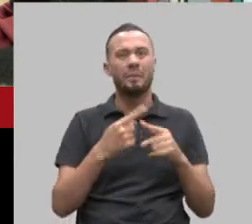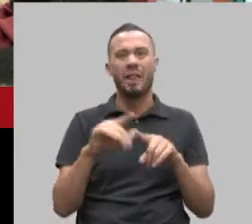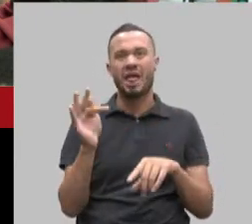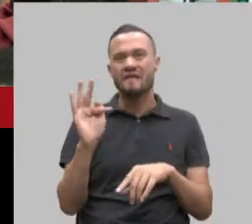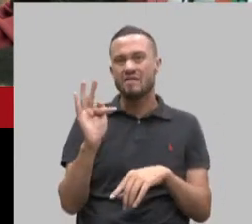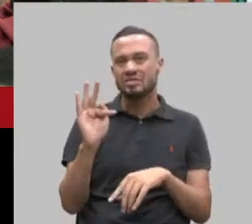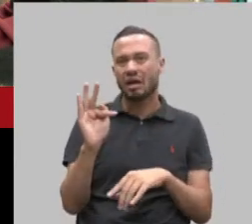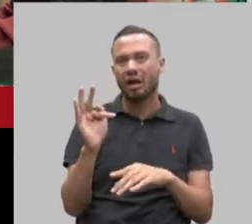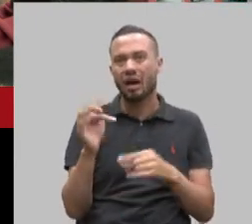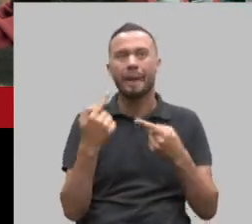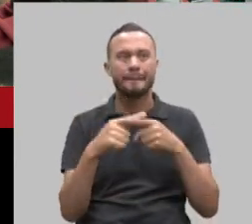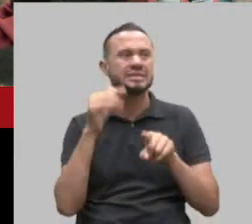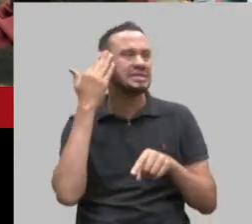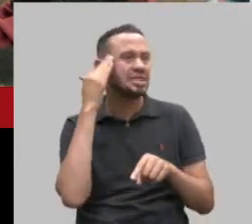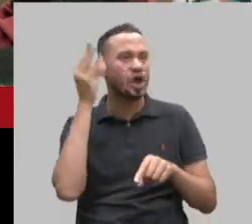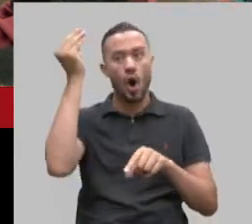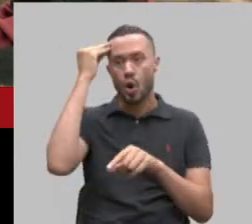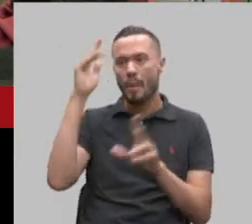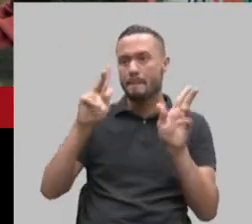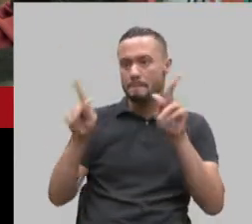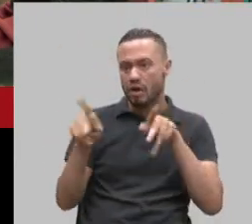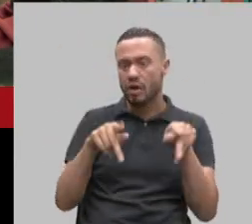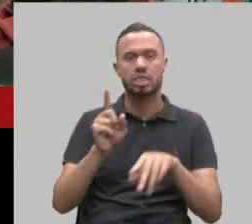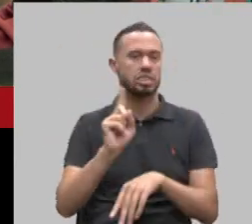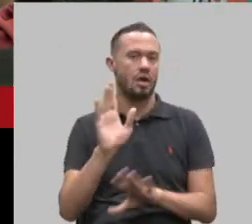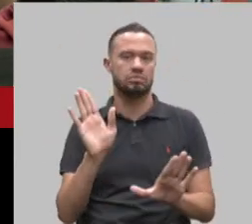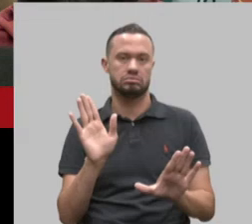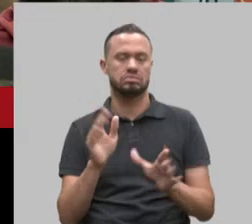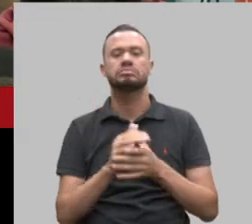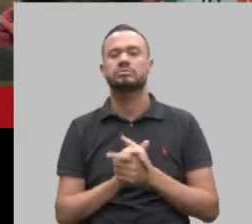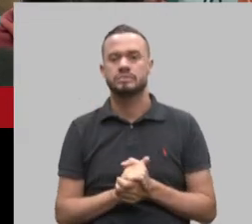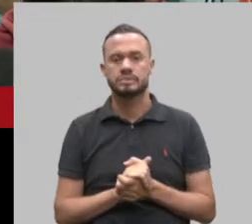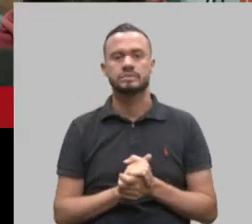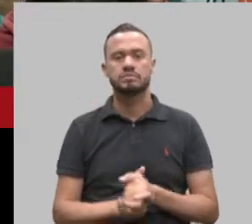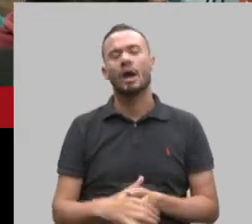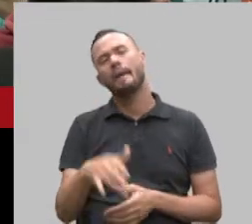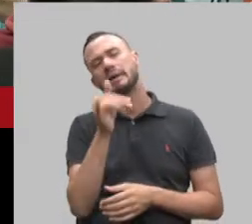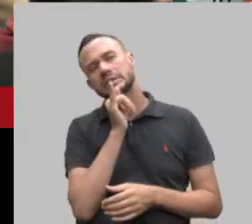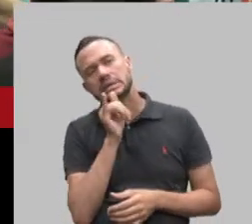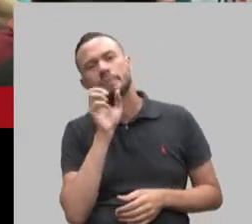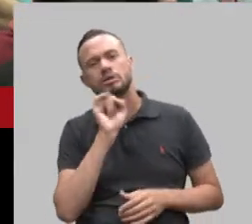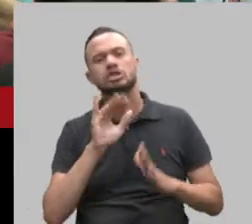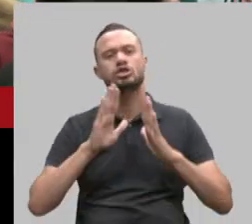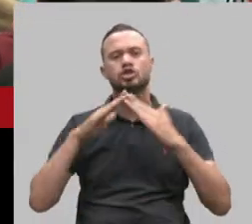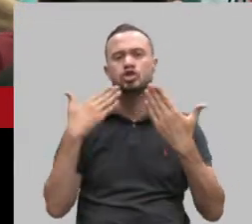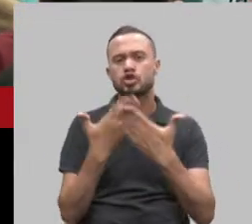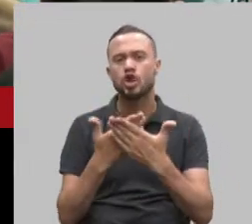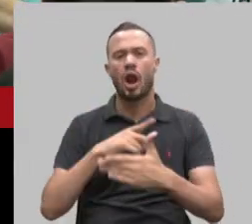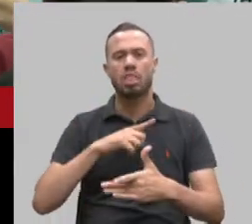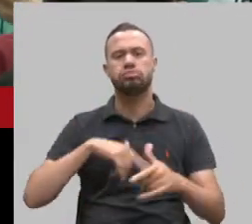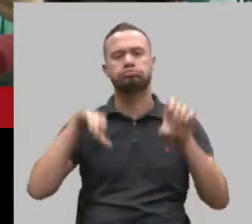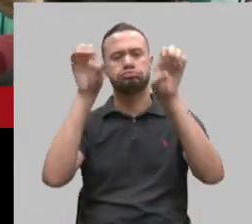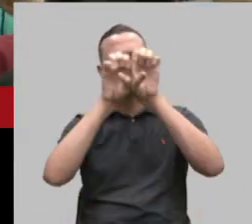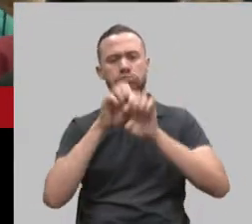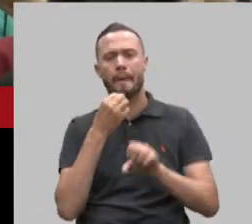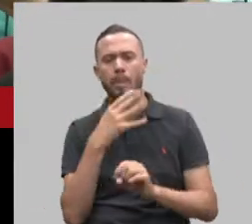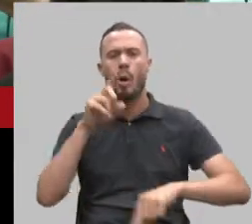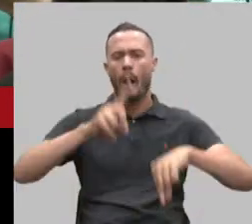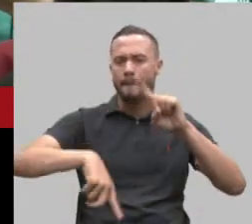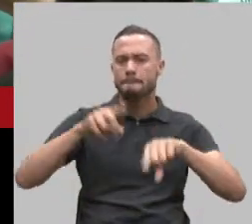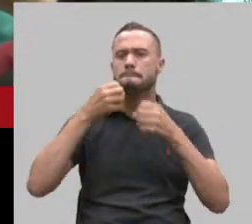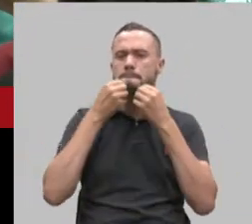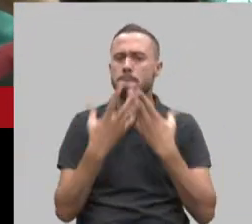entendemos que isso não é culpa do professor por favor mas se a nossa escola tivesse um um estruturamento melhor e materiais adequados para nos